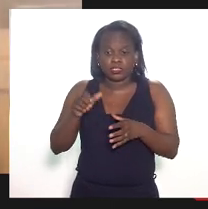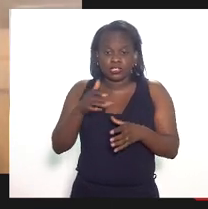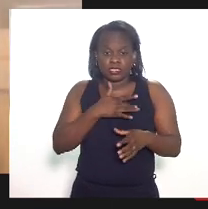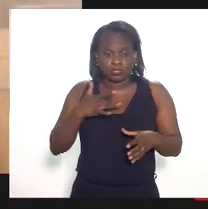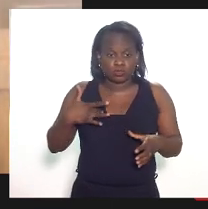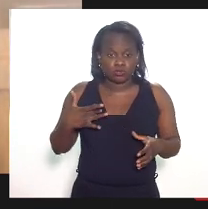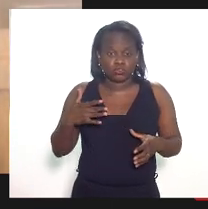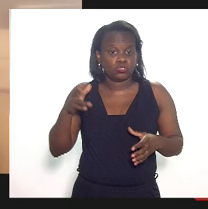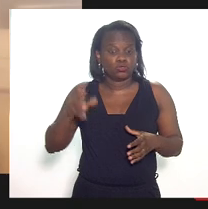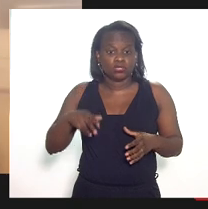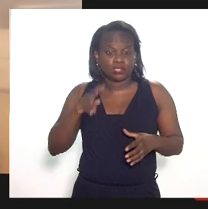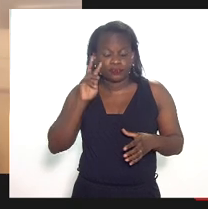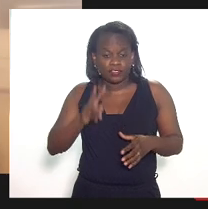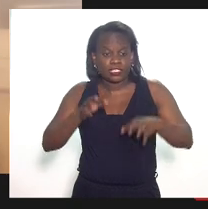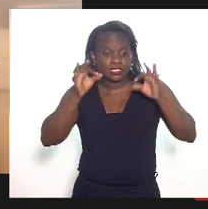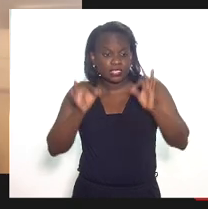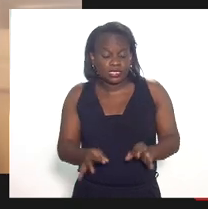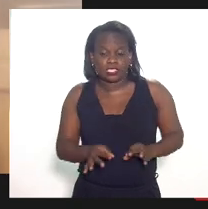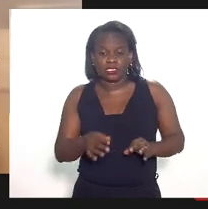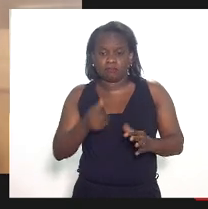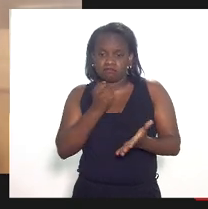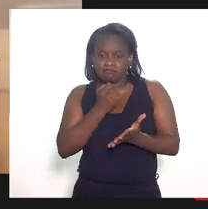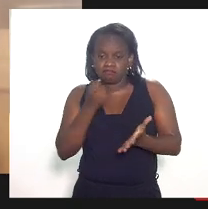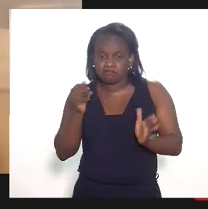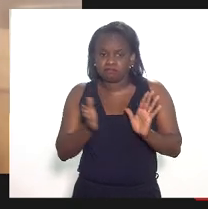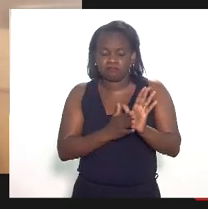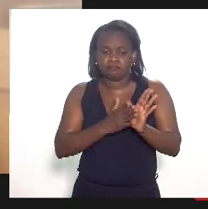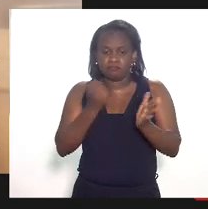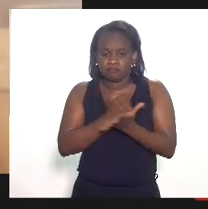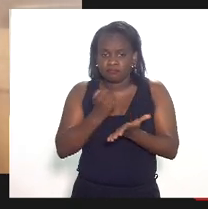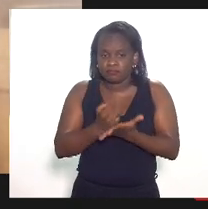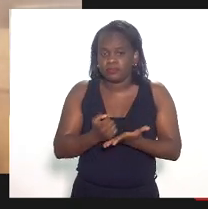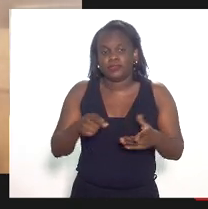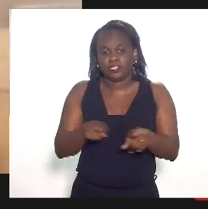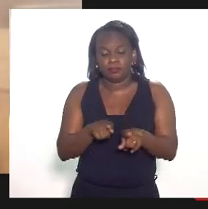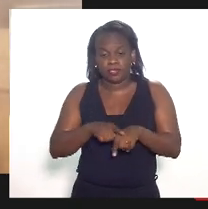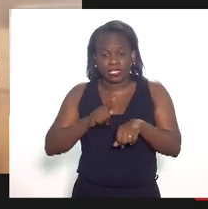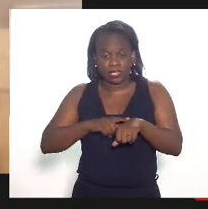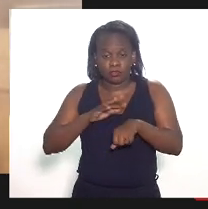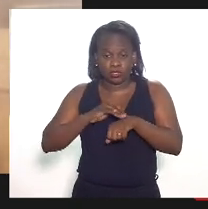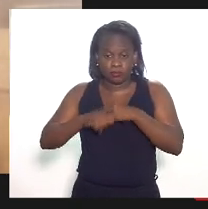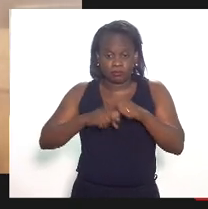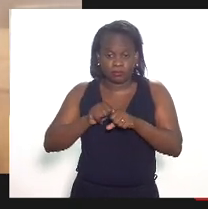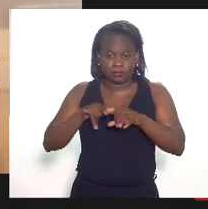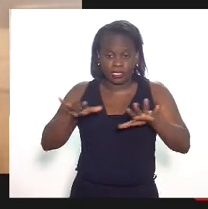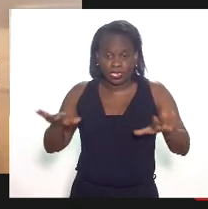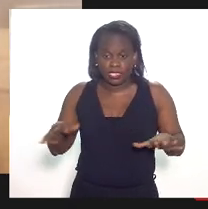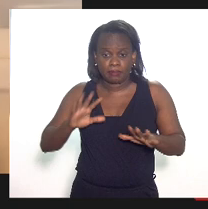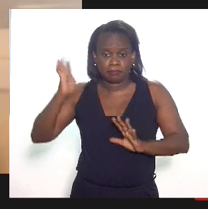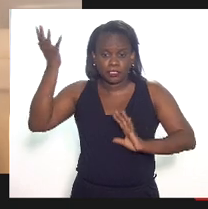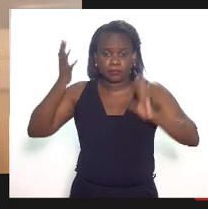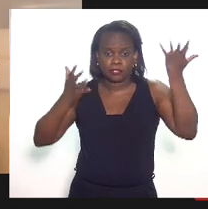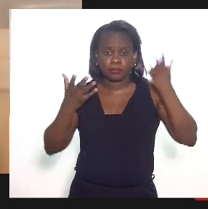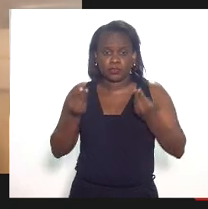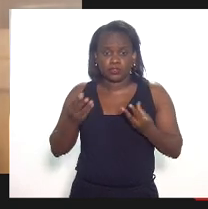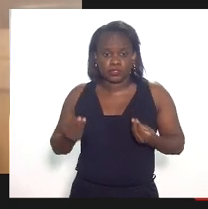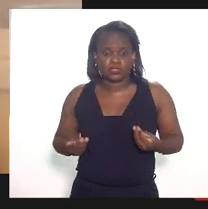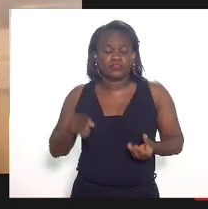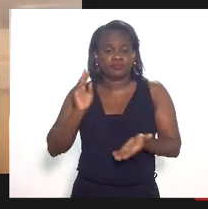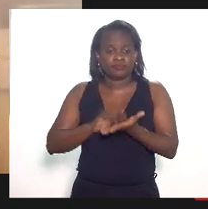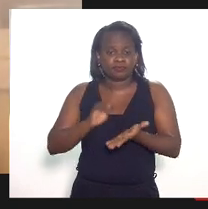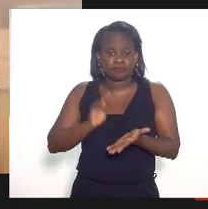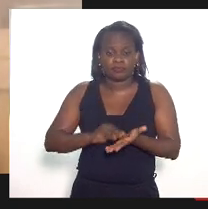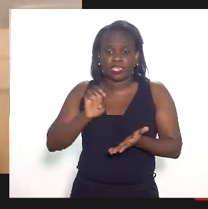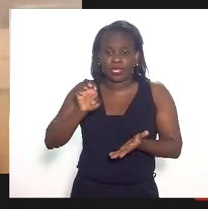nunca foi reconhecida devidamente e nessa época de pandemia enfrentou situações muito adversas, como, por exemplo, a falta